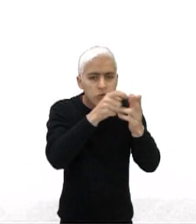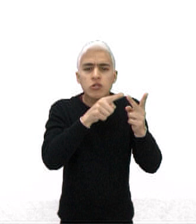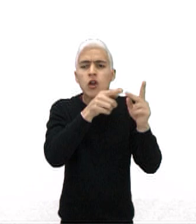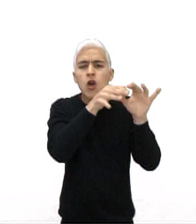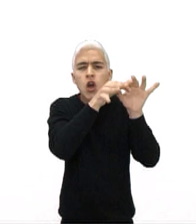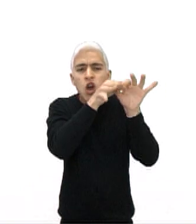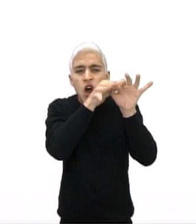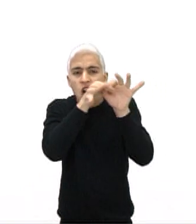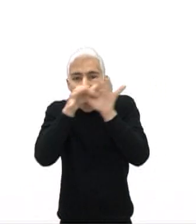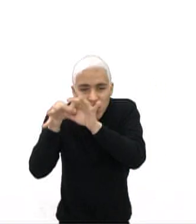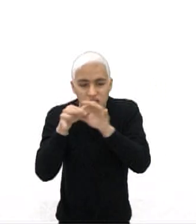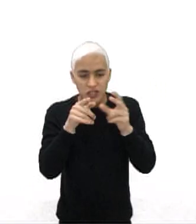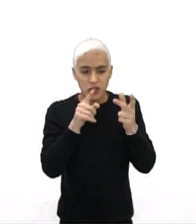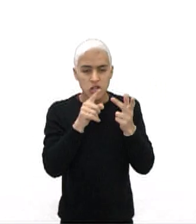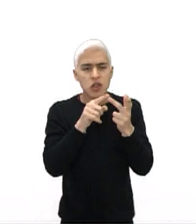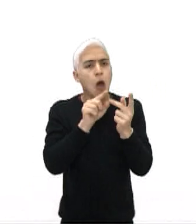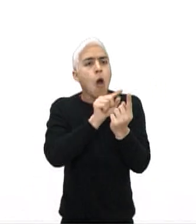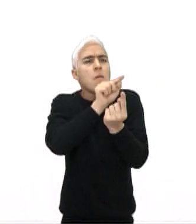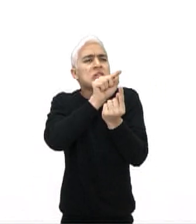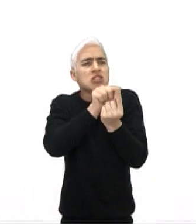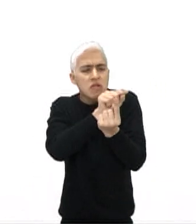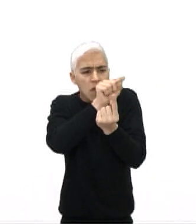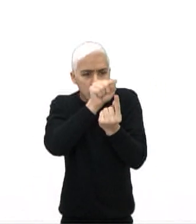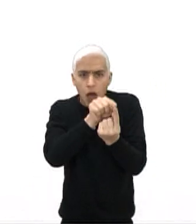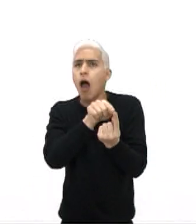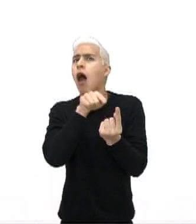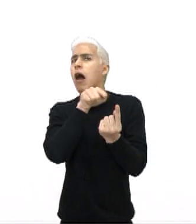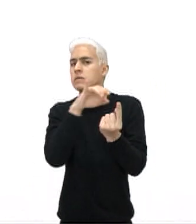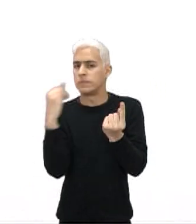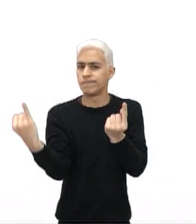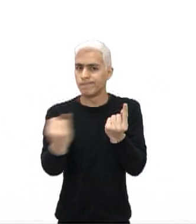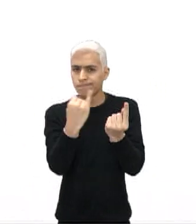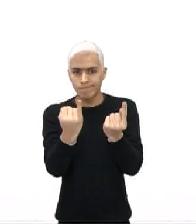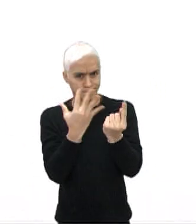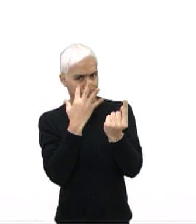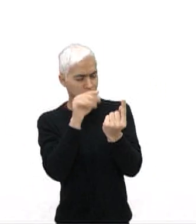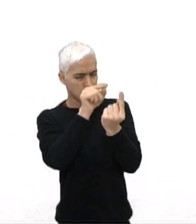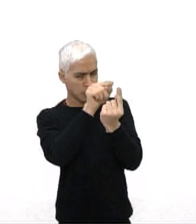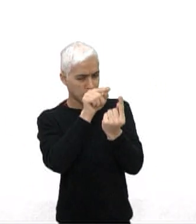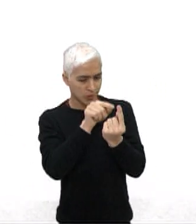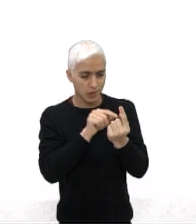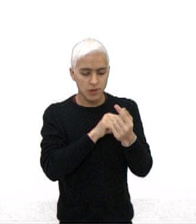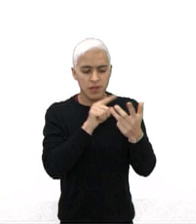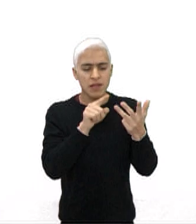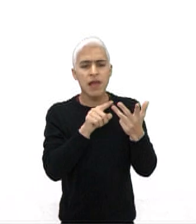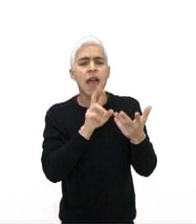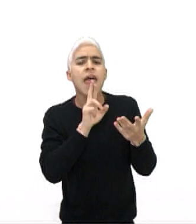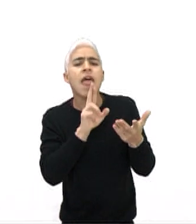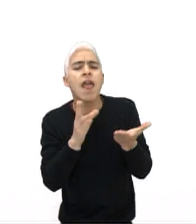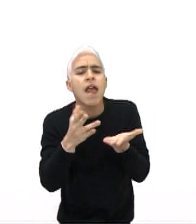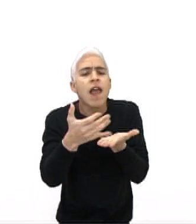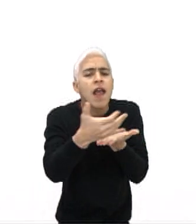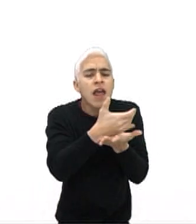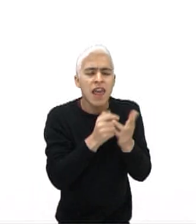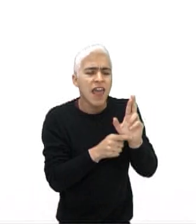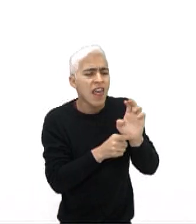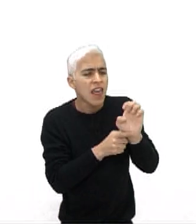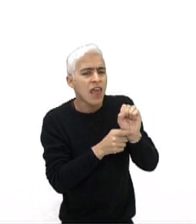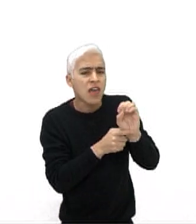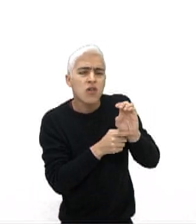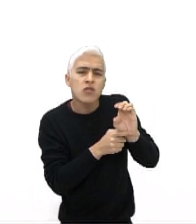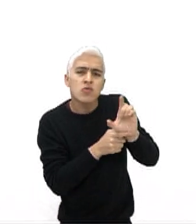contextualização, objetivos, os objetivos são extremamente importantes, resultados, resultados do